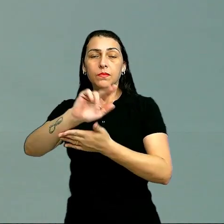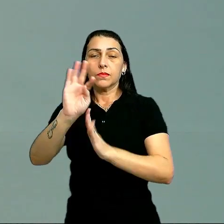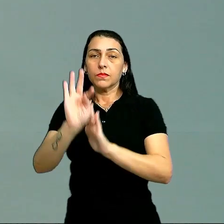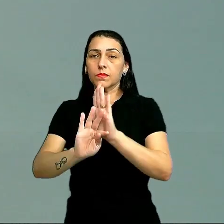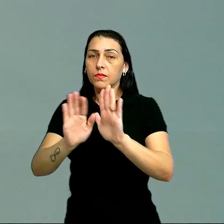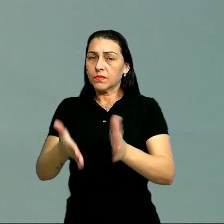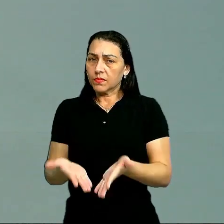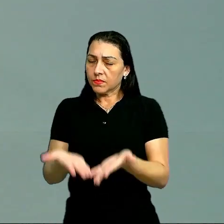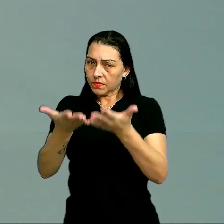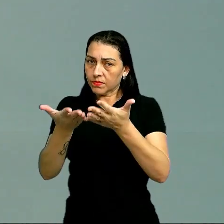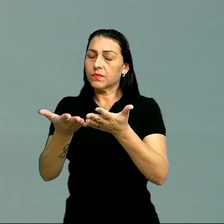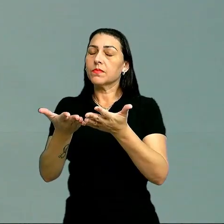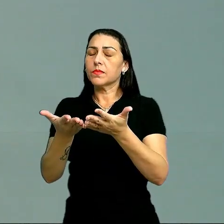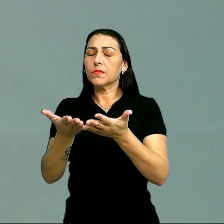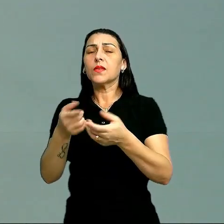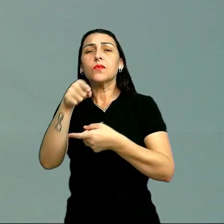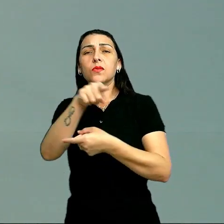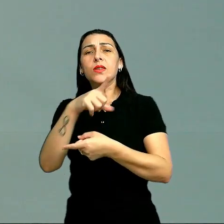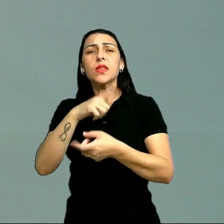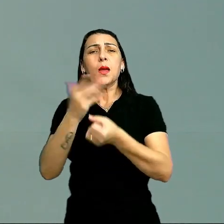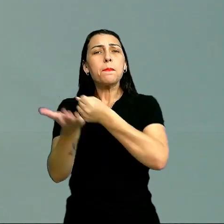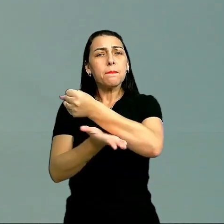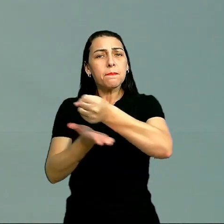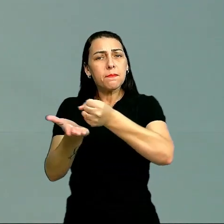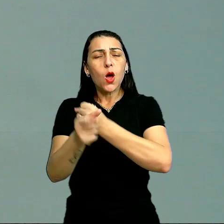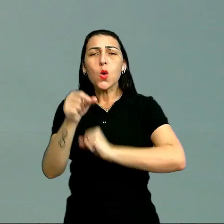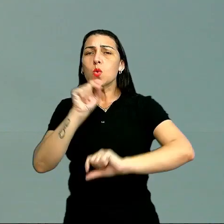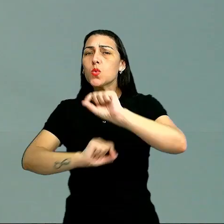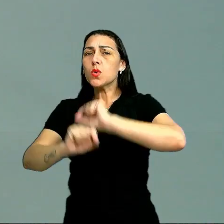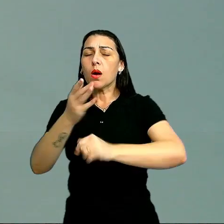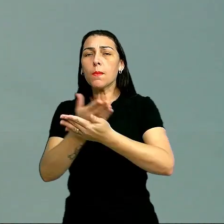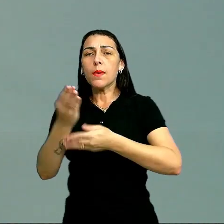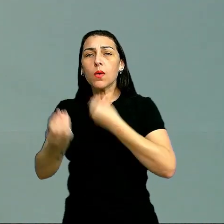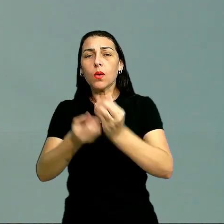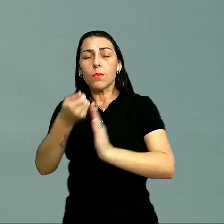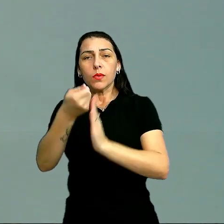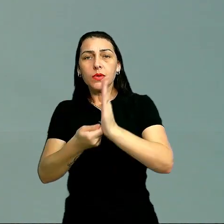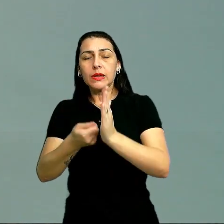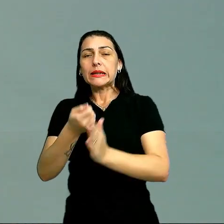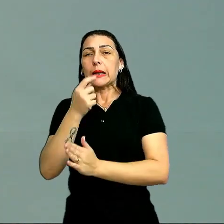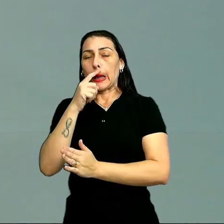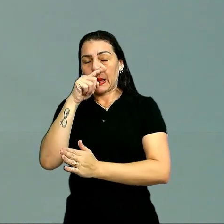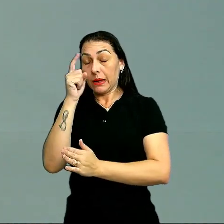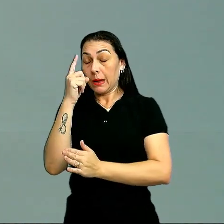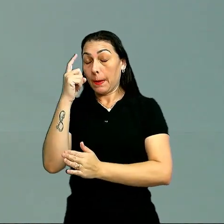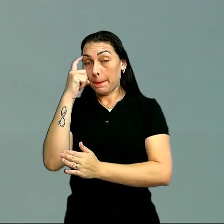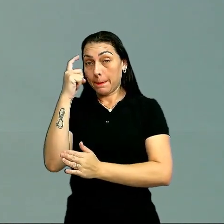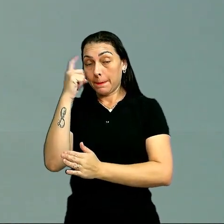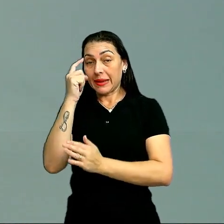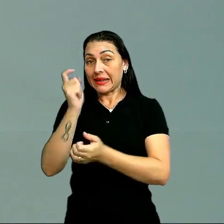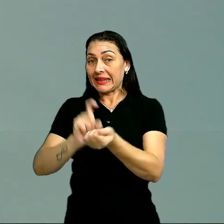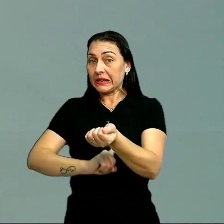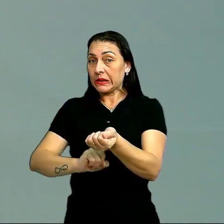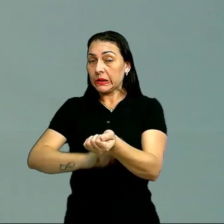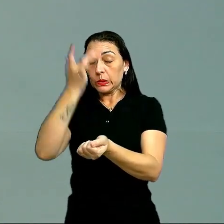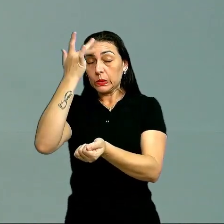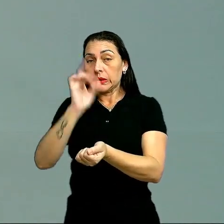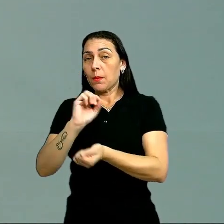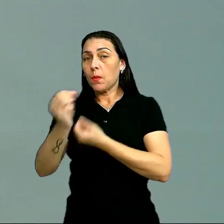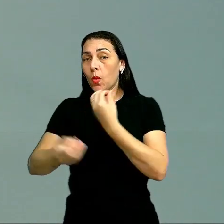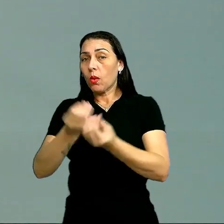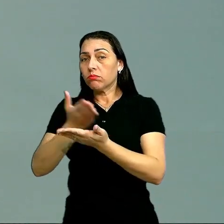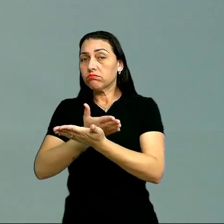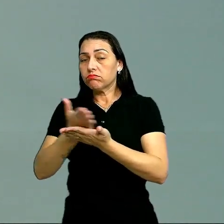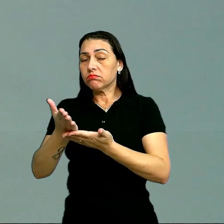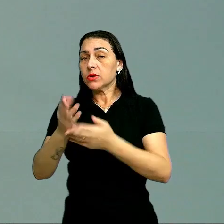textos motivadores. Por quê, professora? Vamos dizer que você está muito nervoso e você não sabe o que falar sobre